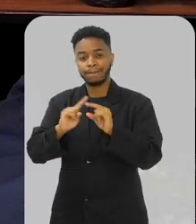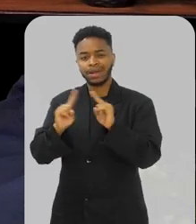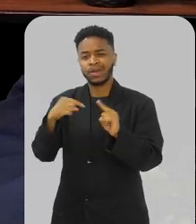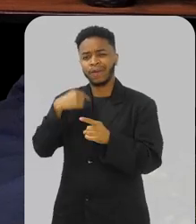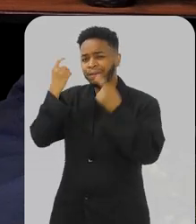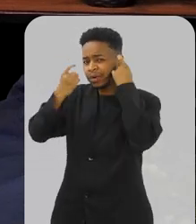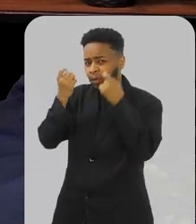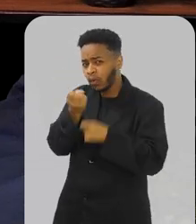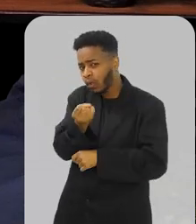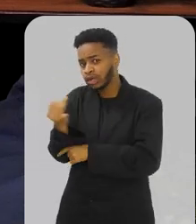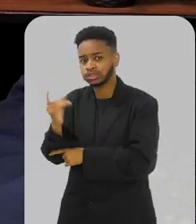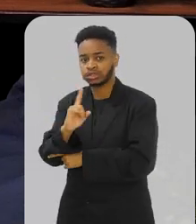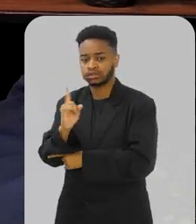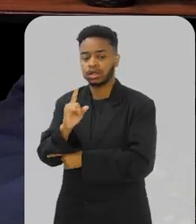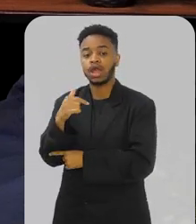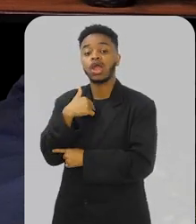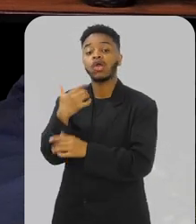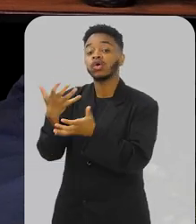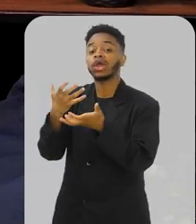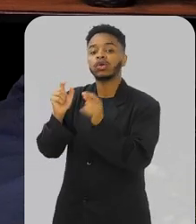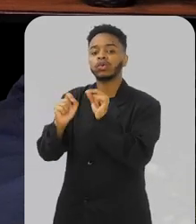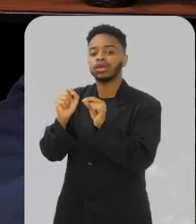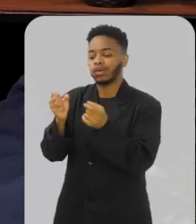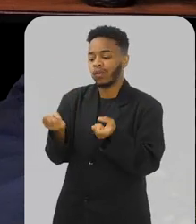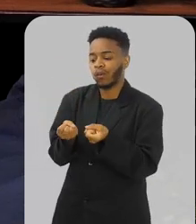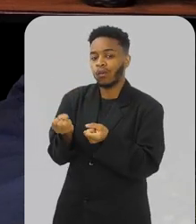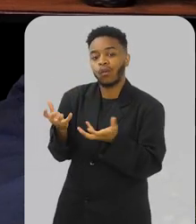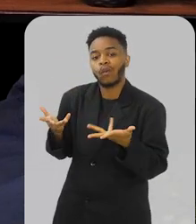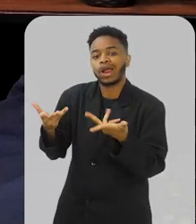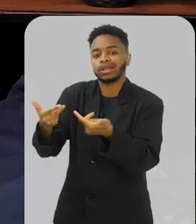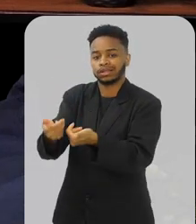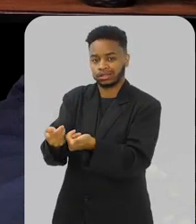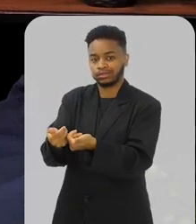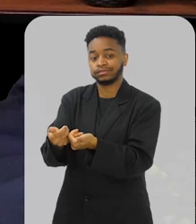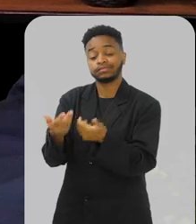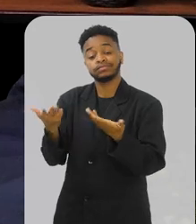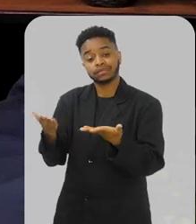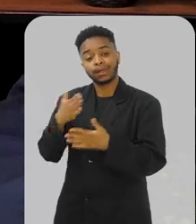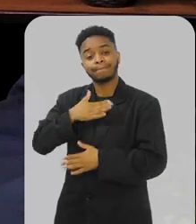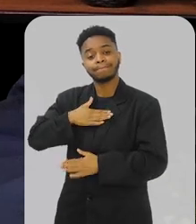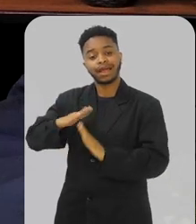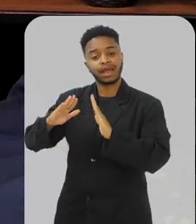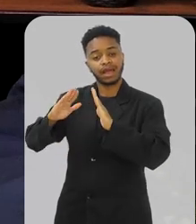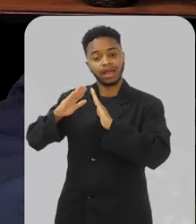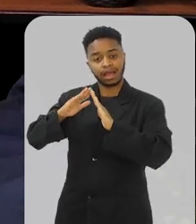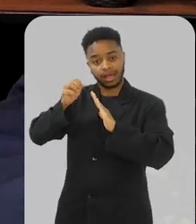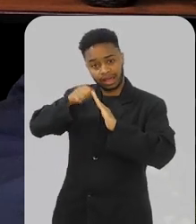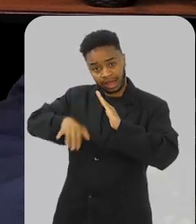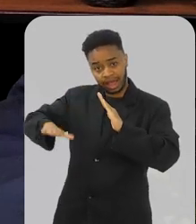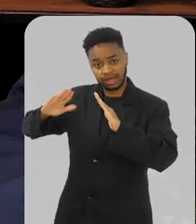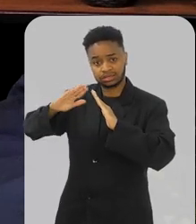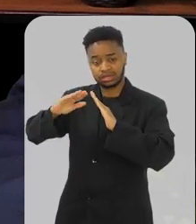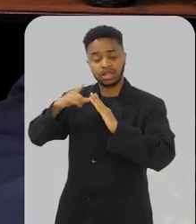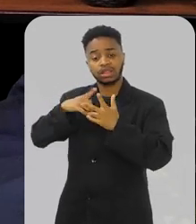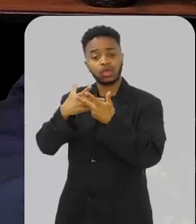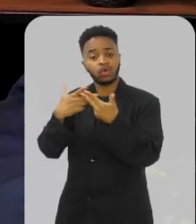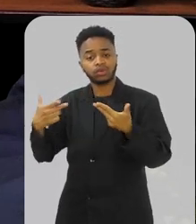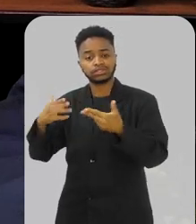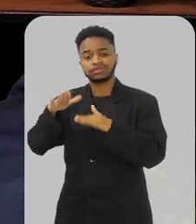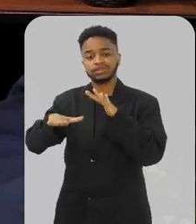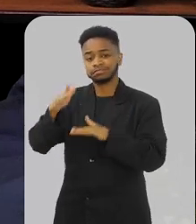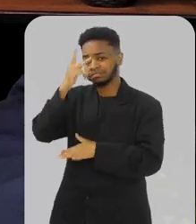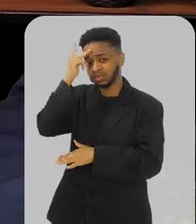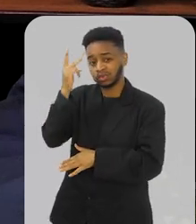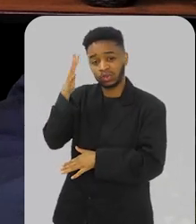com quantidade. Eu quero a qualidade. E na minha casa tem uma coisa que algumas pessoas não